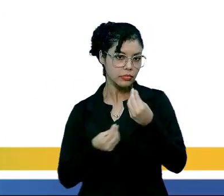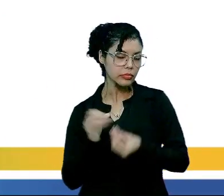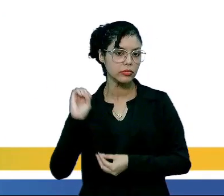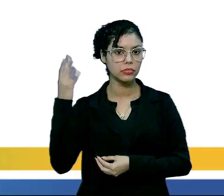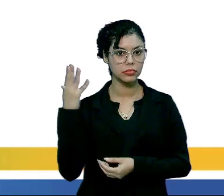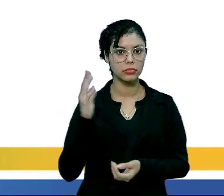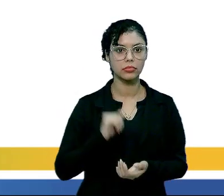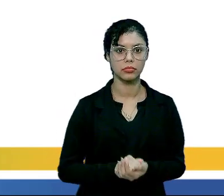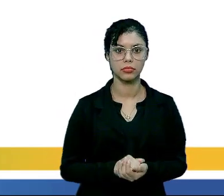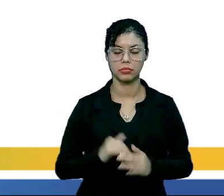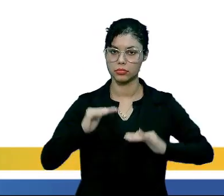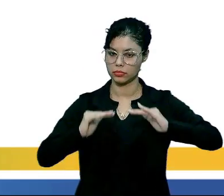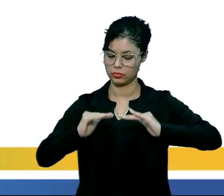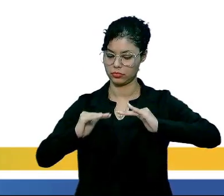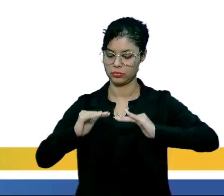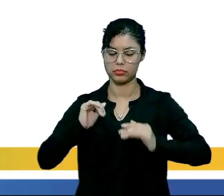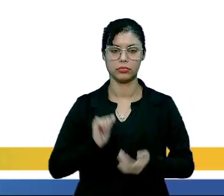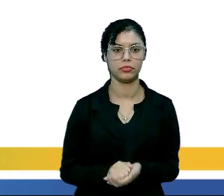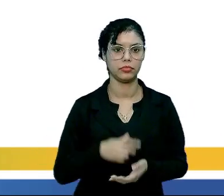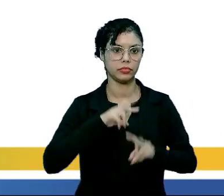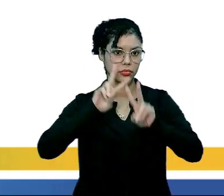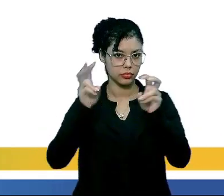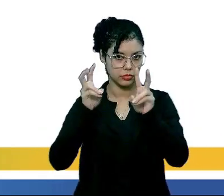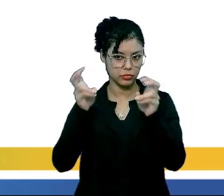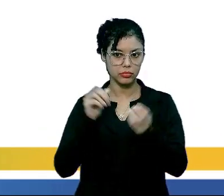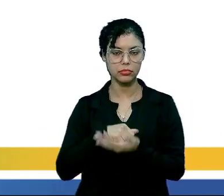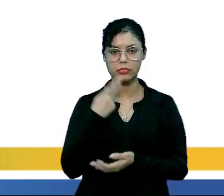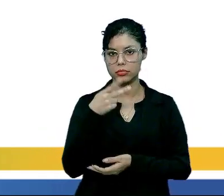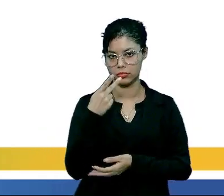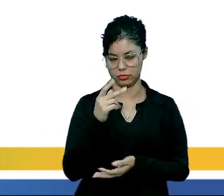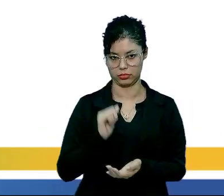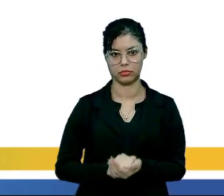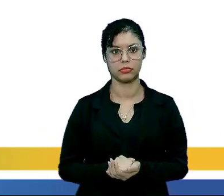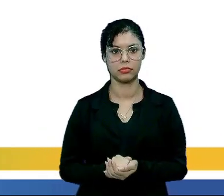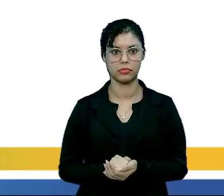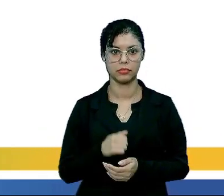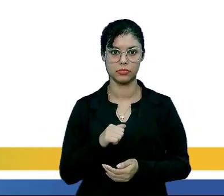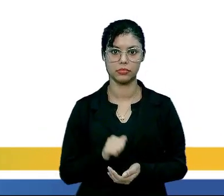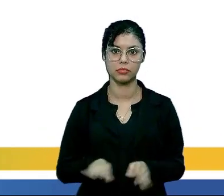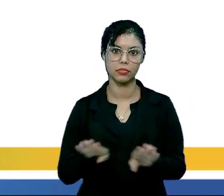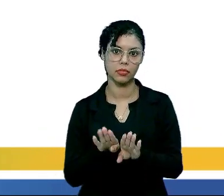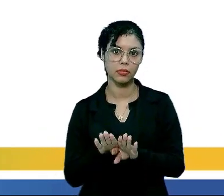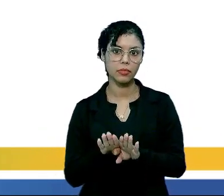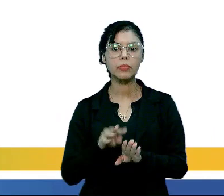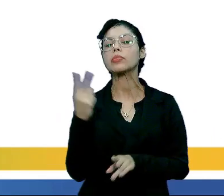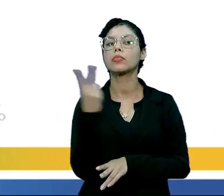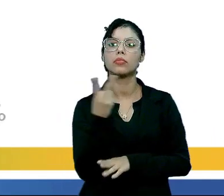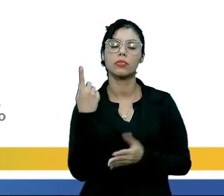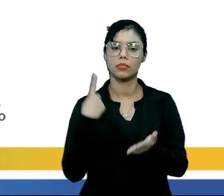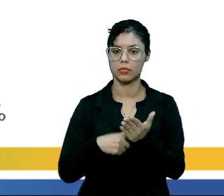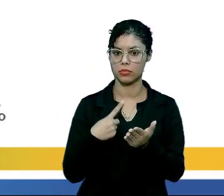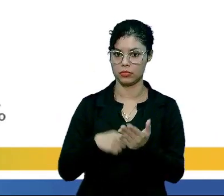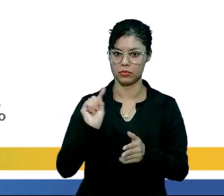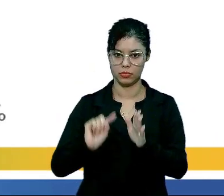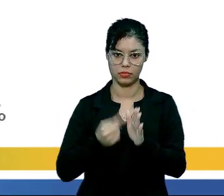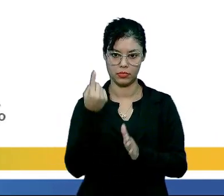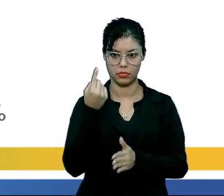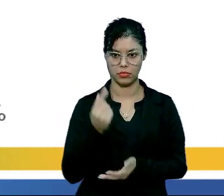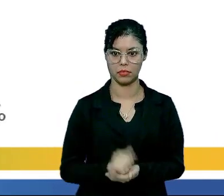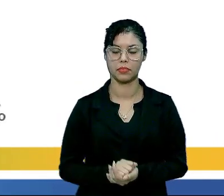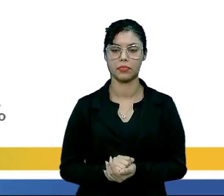que uma reação ela está em equilíbrio? Teoricamente falando, o equilíbrio químico ele é atingido sobre 2 condições.